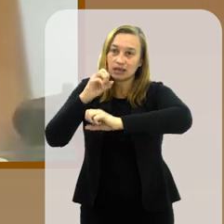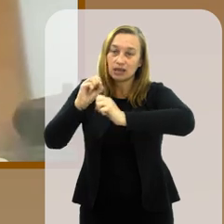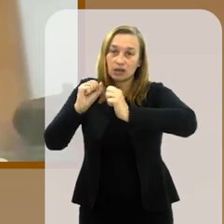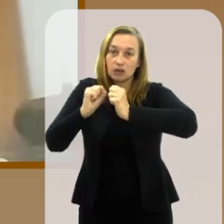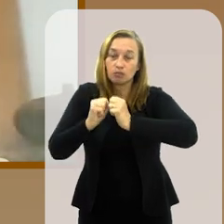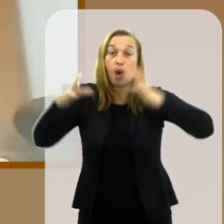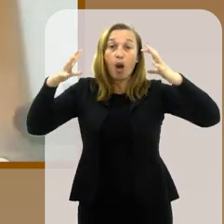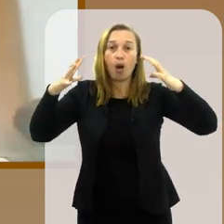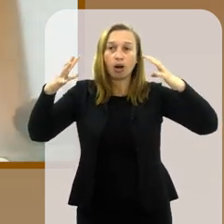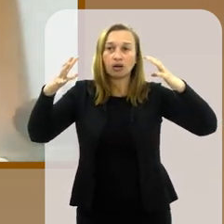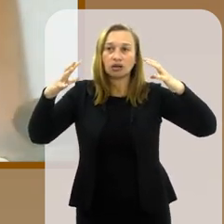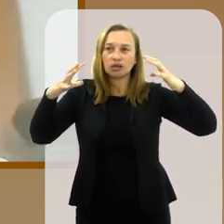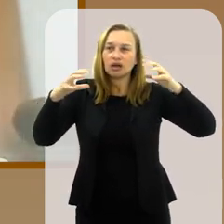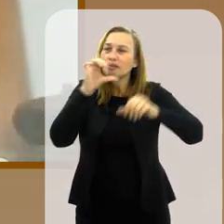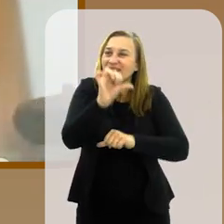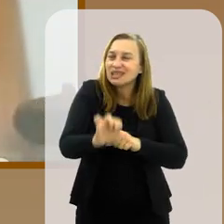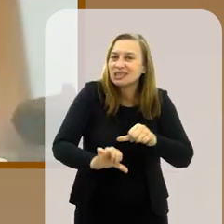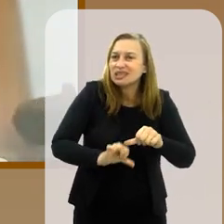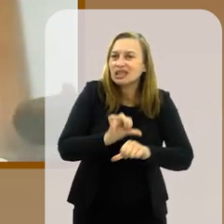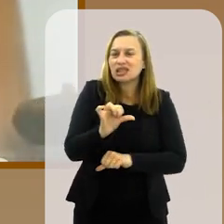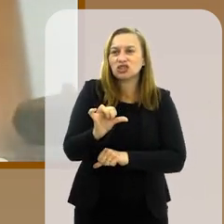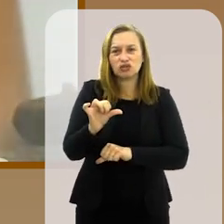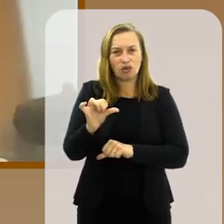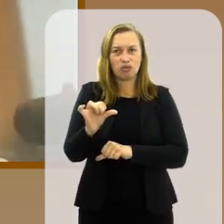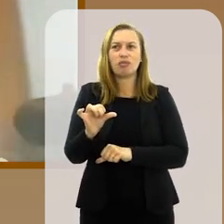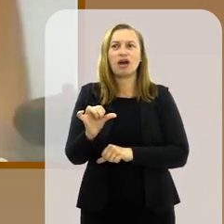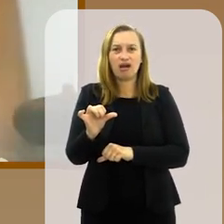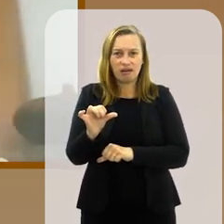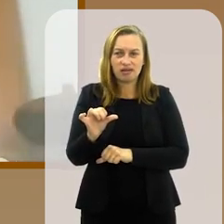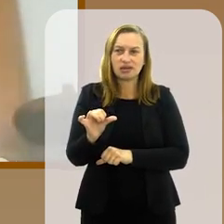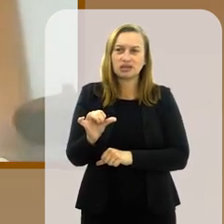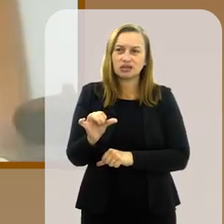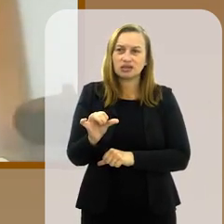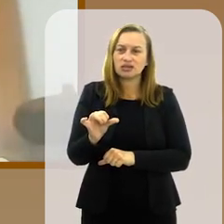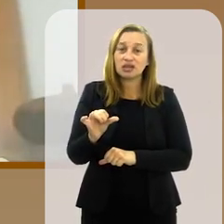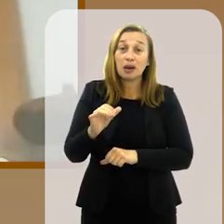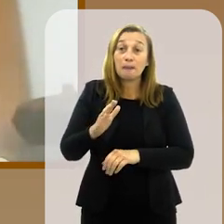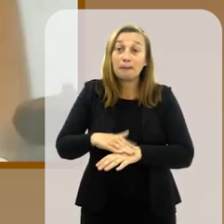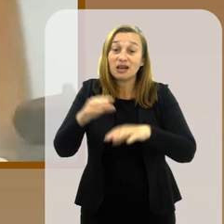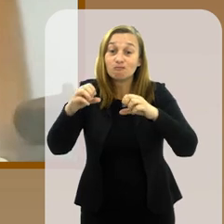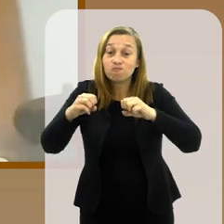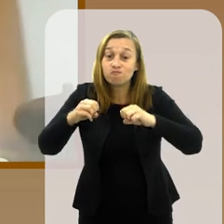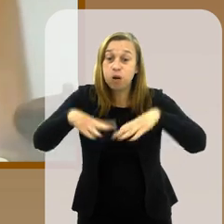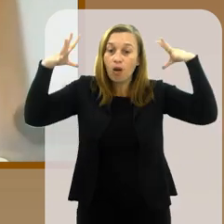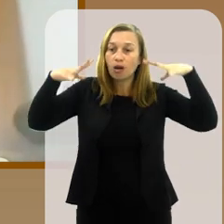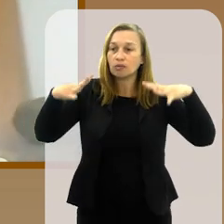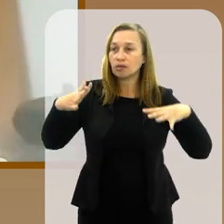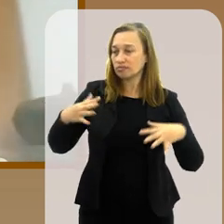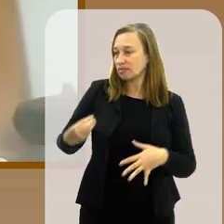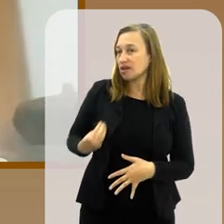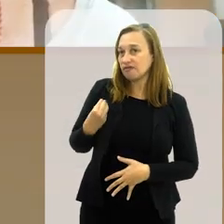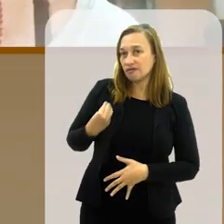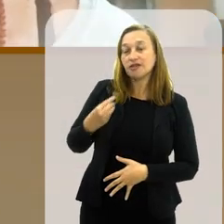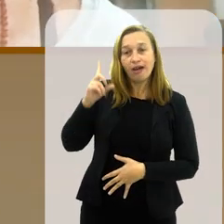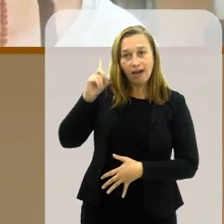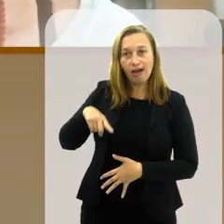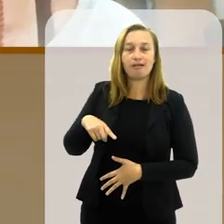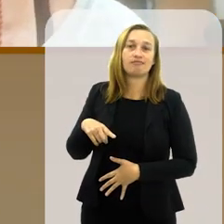meu trauma, transformar uma coisa horrenda numa coisa mágica, porque minha vida é